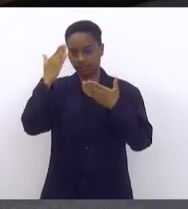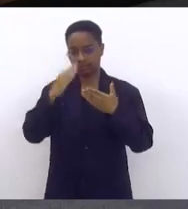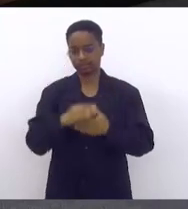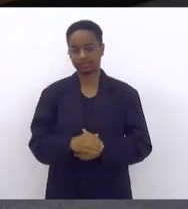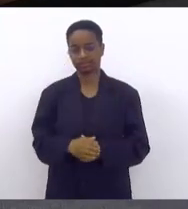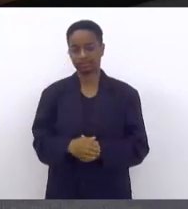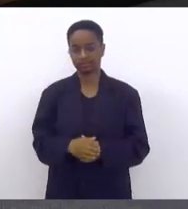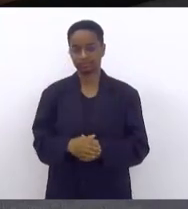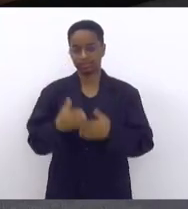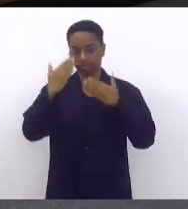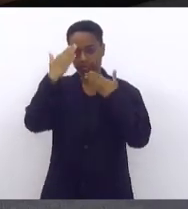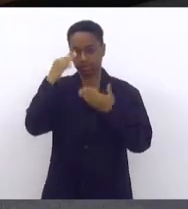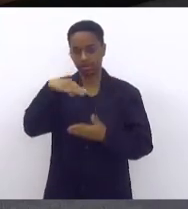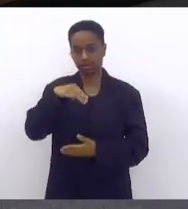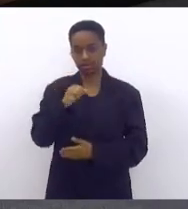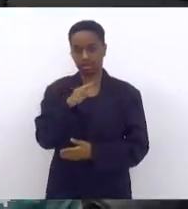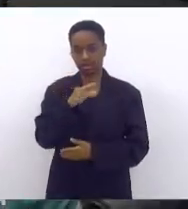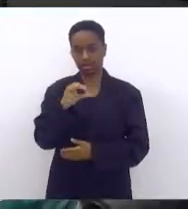Obrigada, Mário Sérgio.